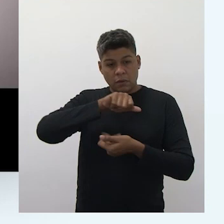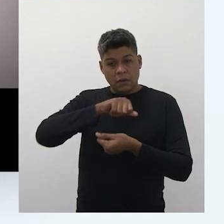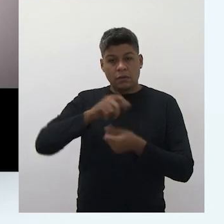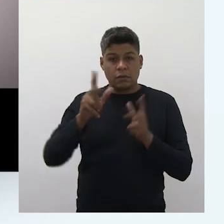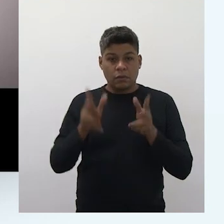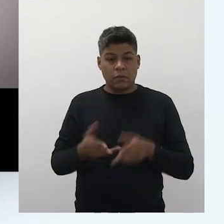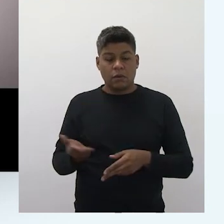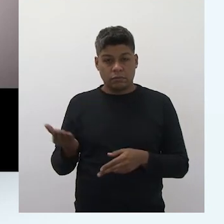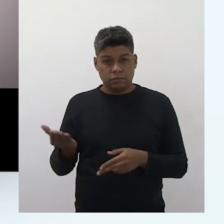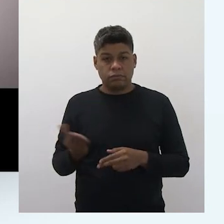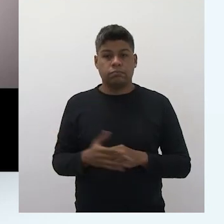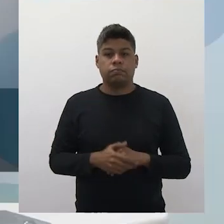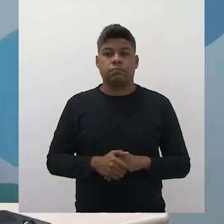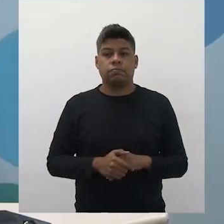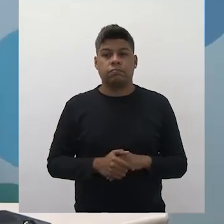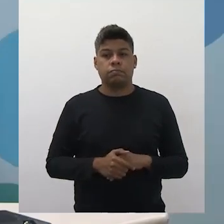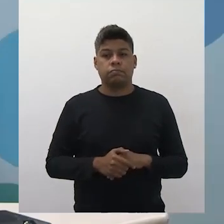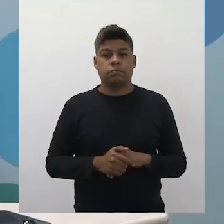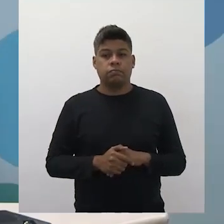essas.